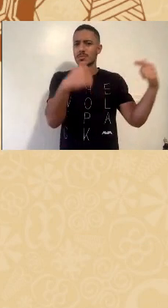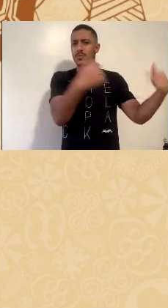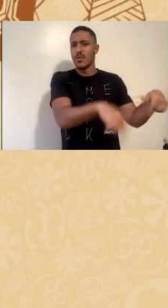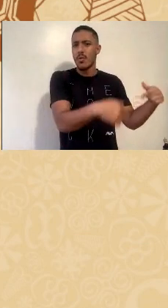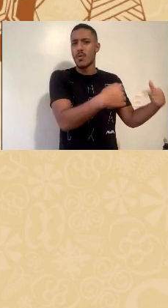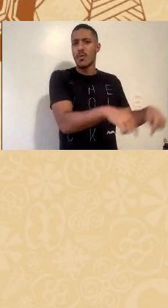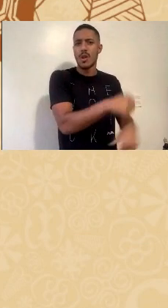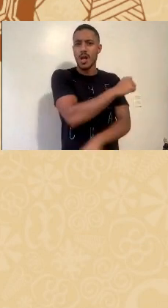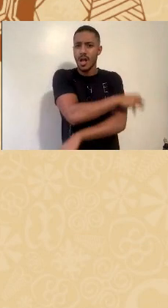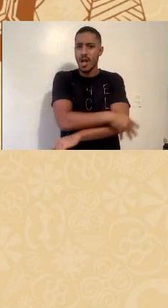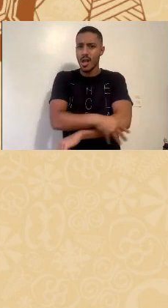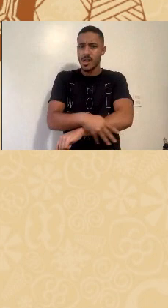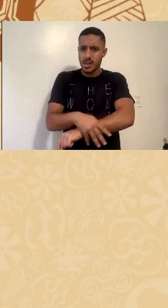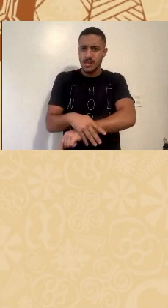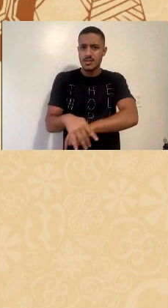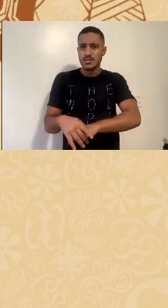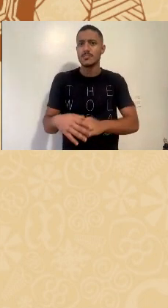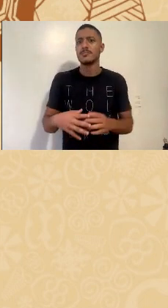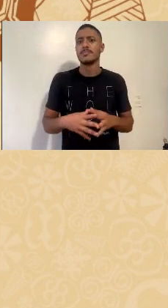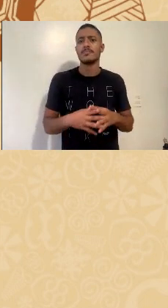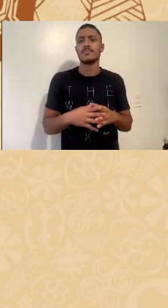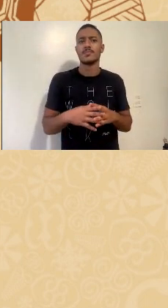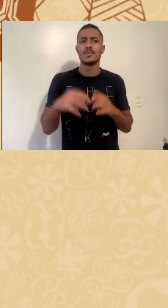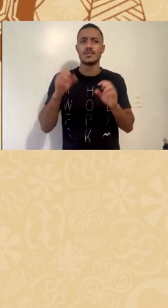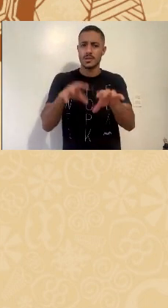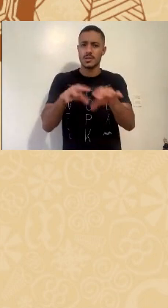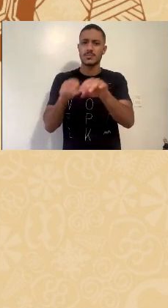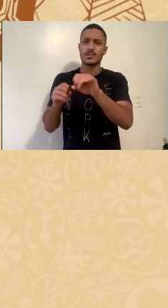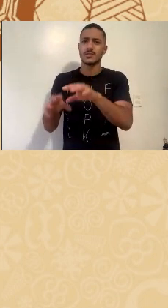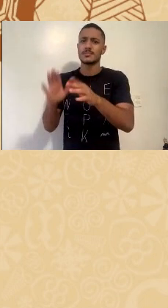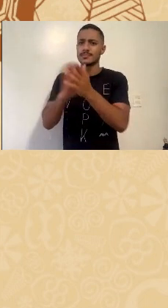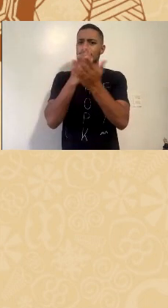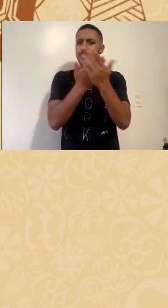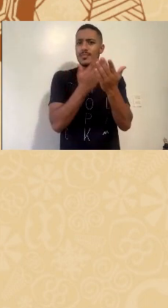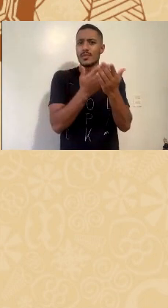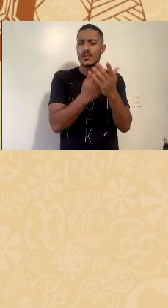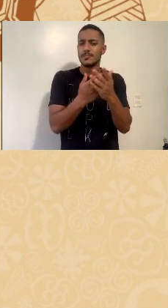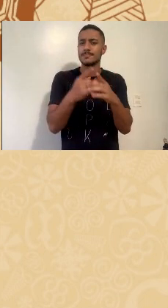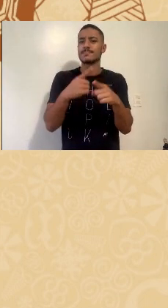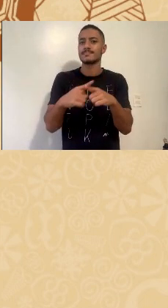né? Já dei aulas, enfim... mas ainda é muito pouco,